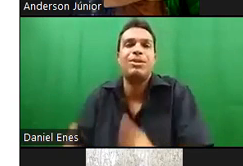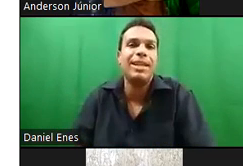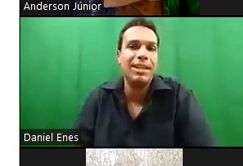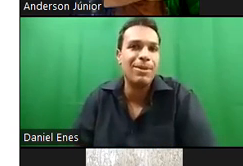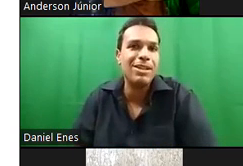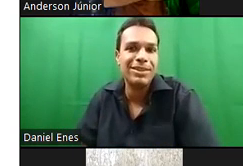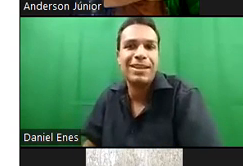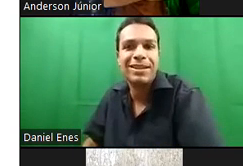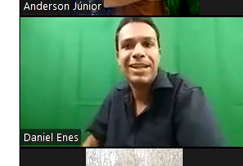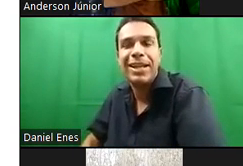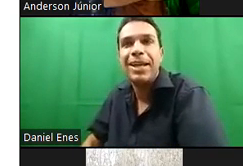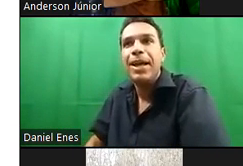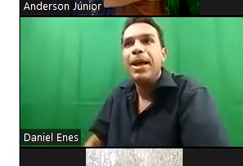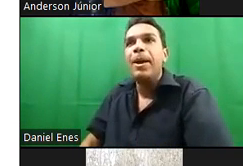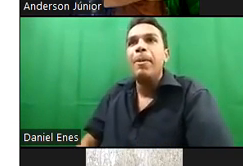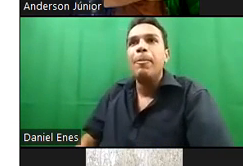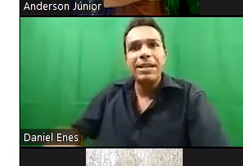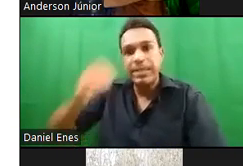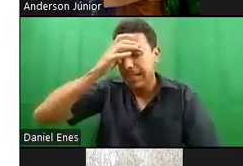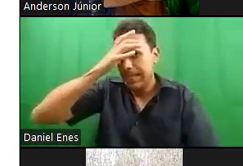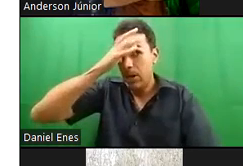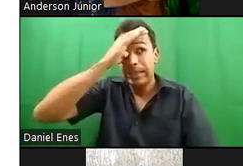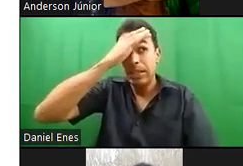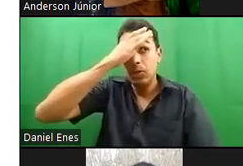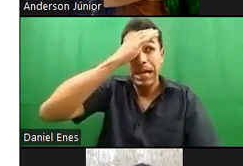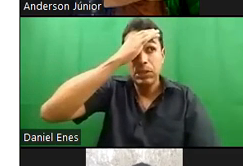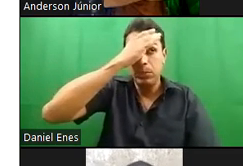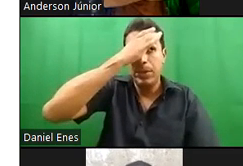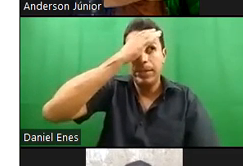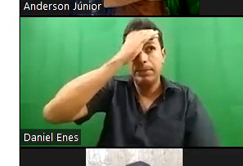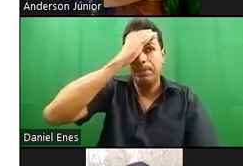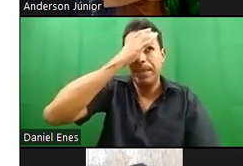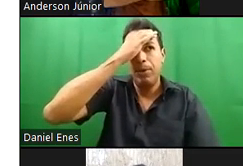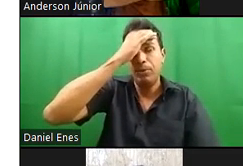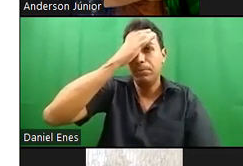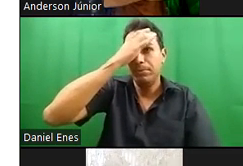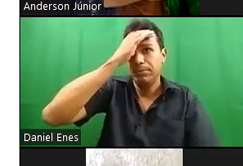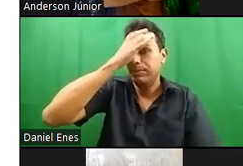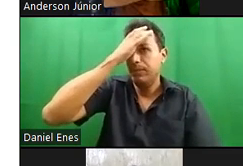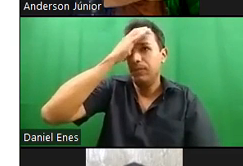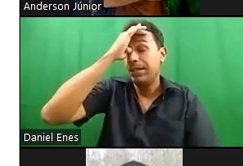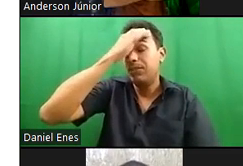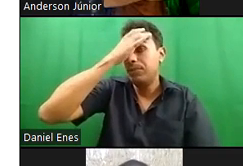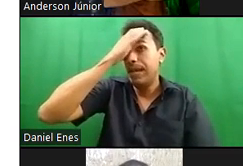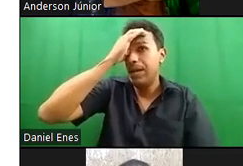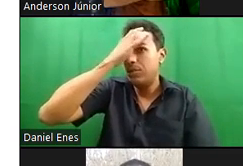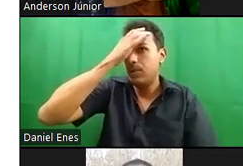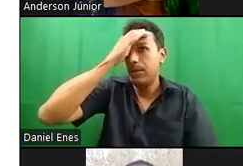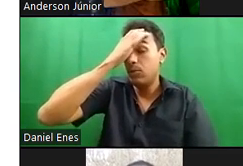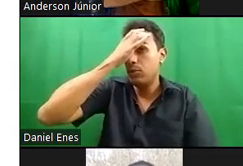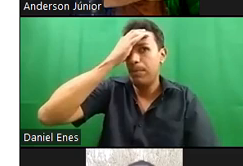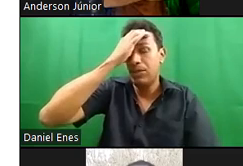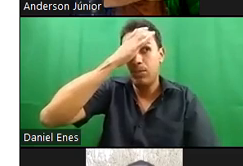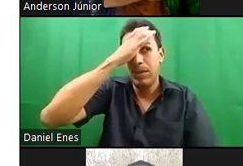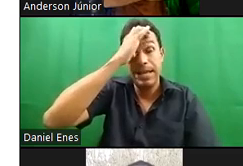conhecimento daquela linguagem técnica, né? Mas, se quiser, entra em contato comigo aí, tá bom? Fica à vontade. Qualquer